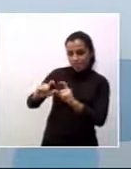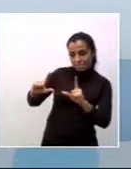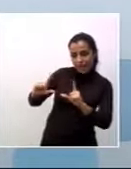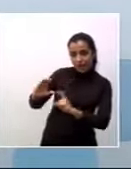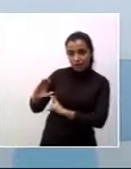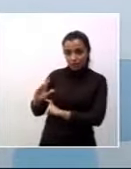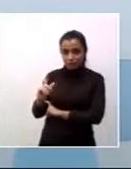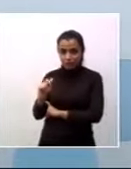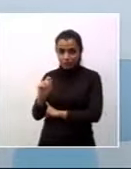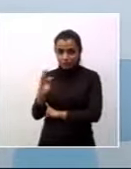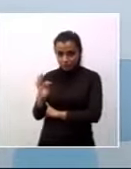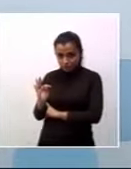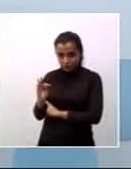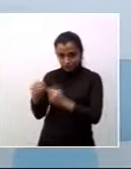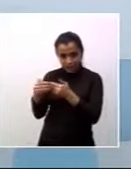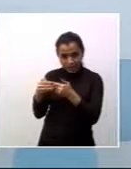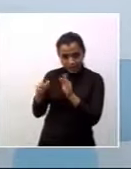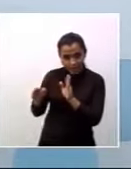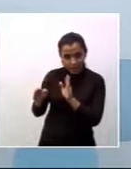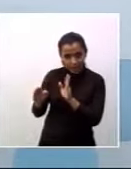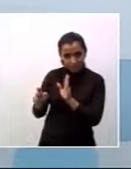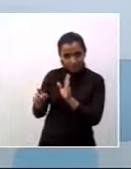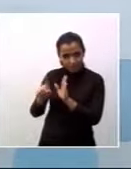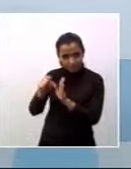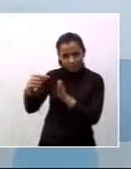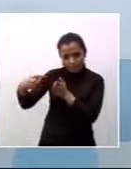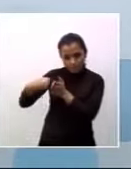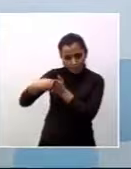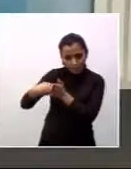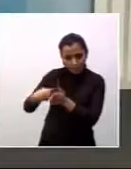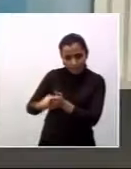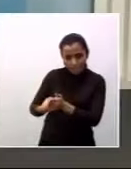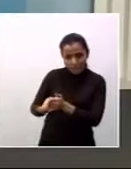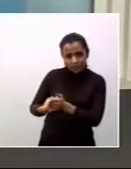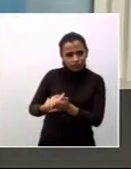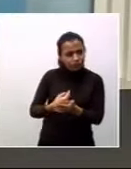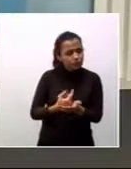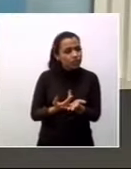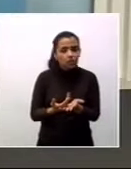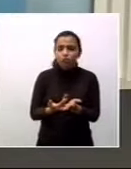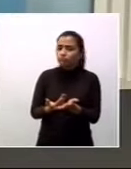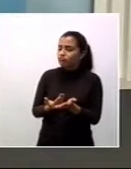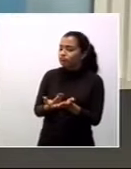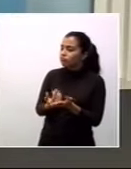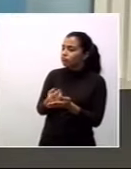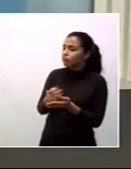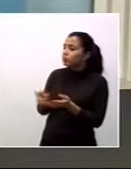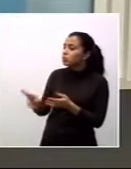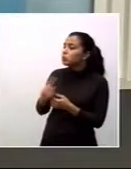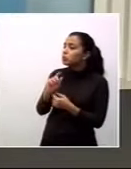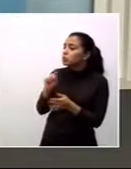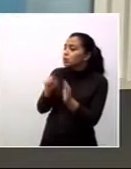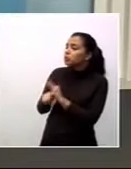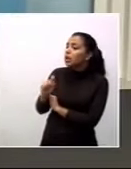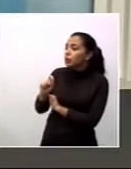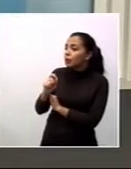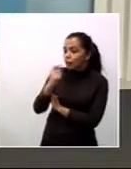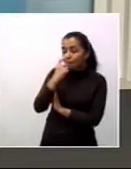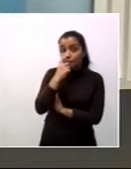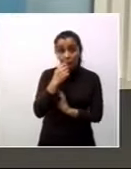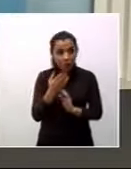aberto né para a gente ver o que tá que vocês colocaram então ju que que eles mais colocaram aí para gente nossa olha